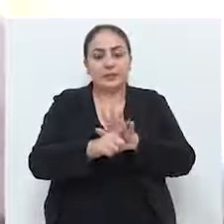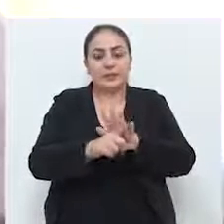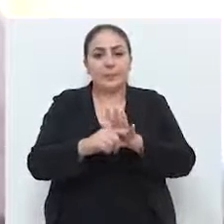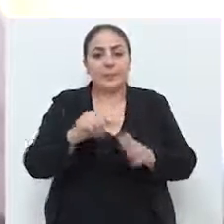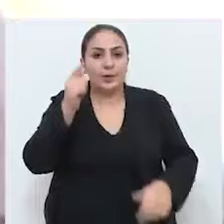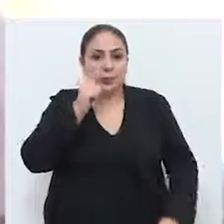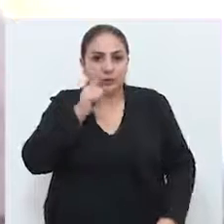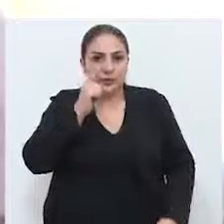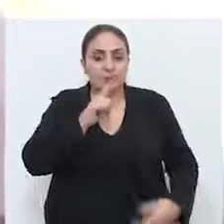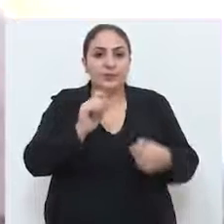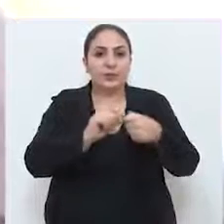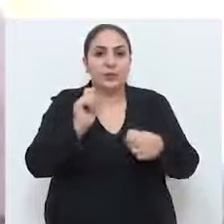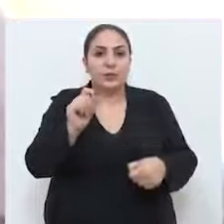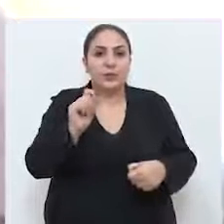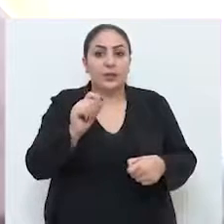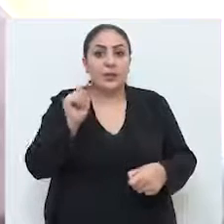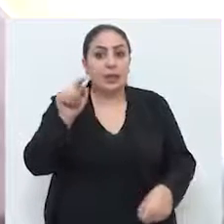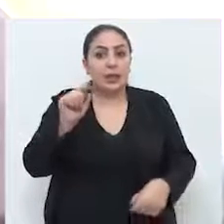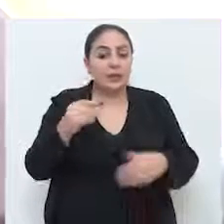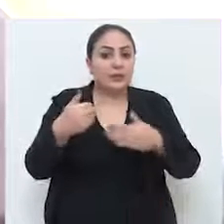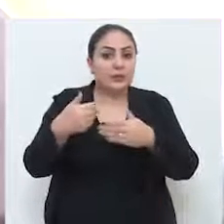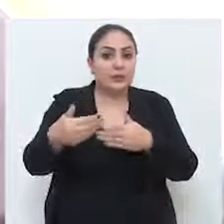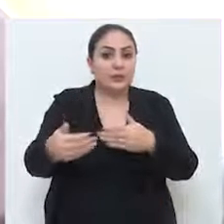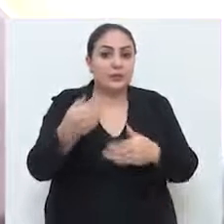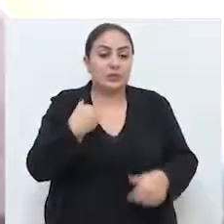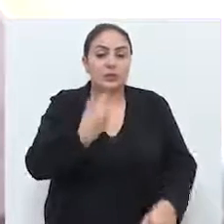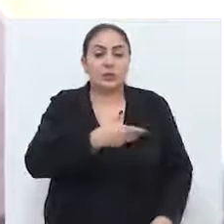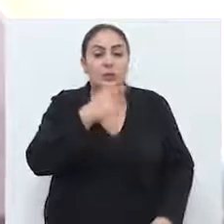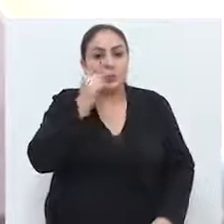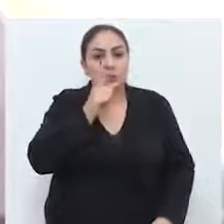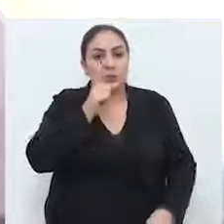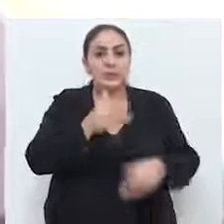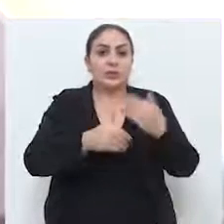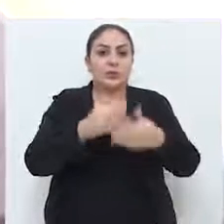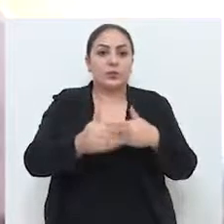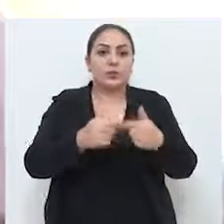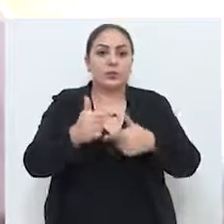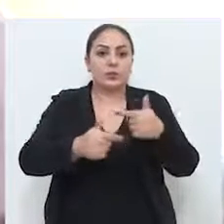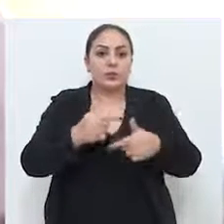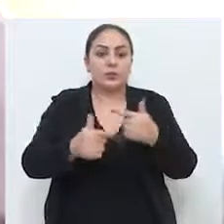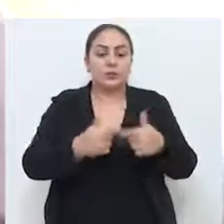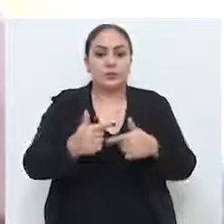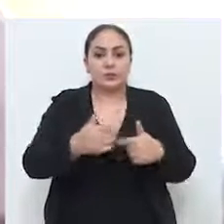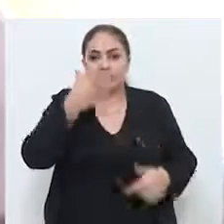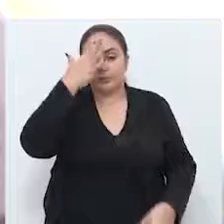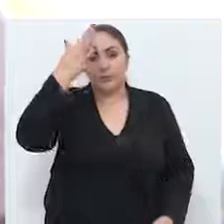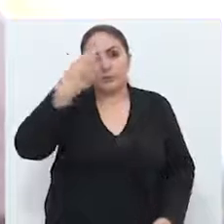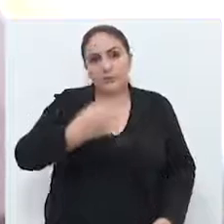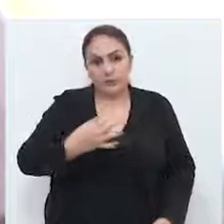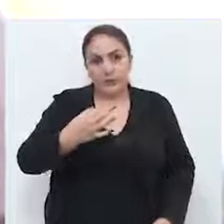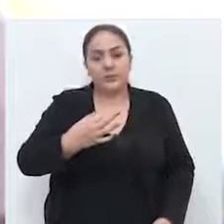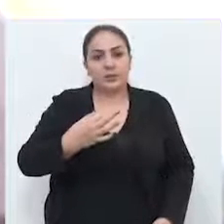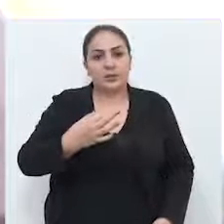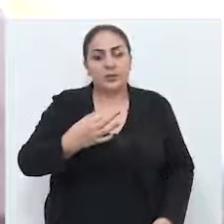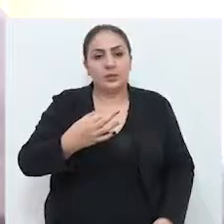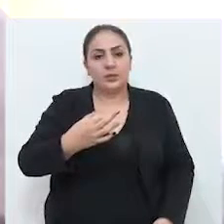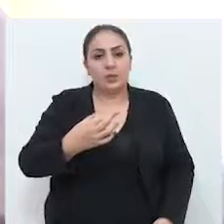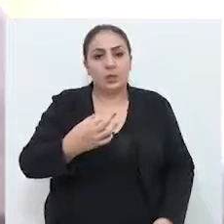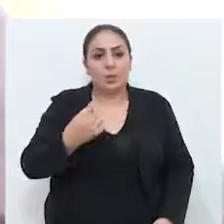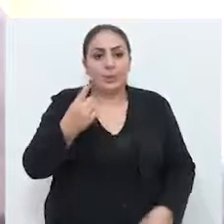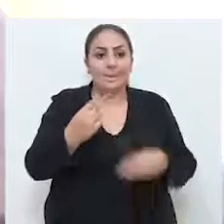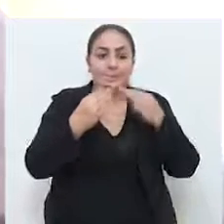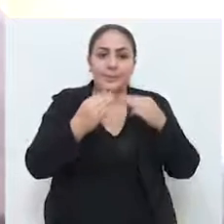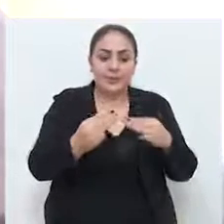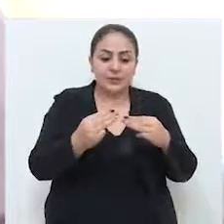lei para que lá na frente nós podemos desenvolver um trabalho digno